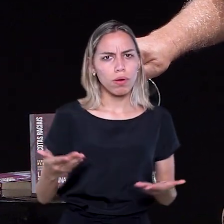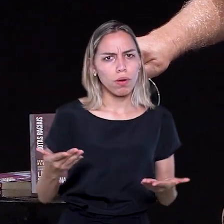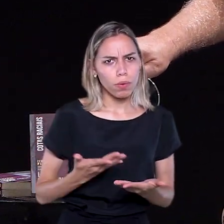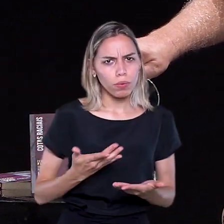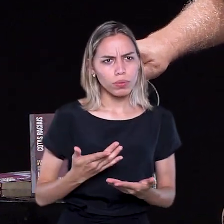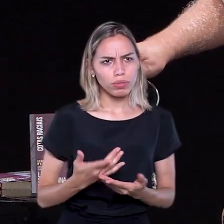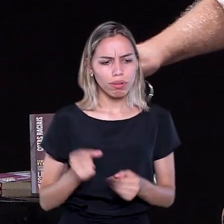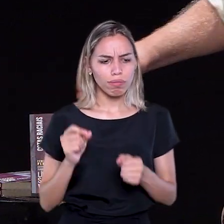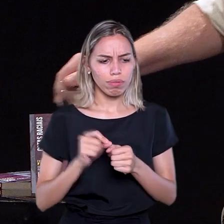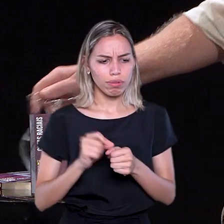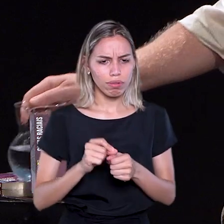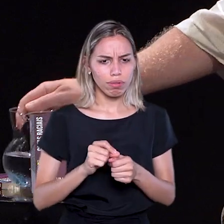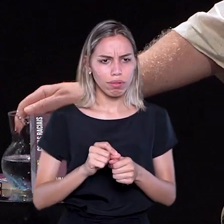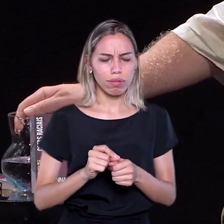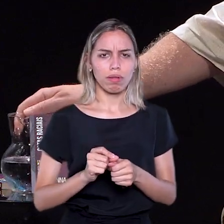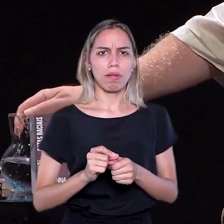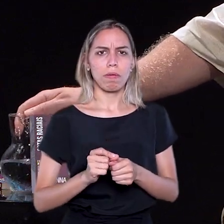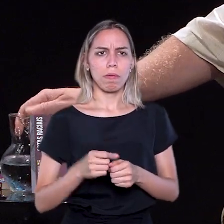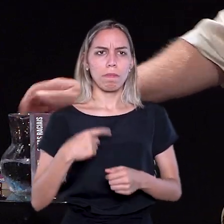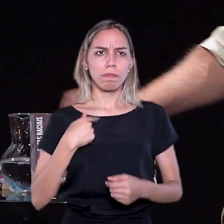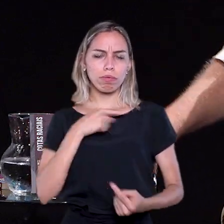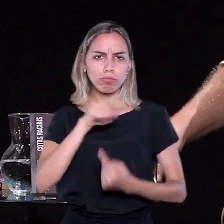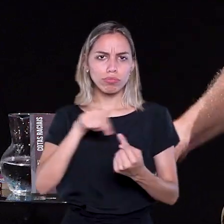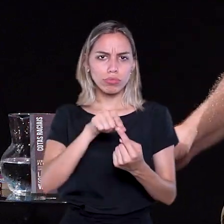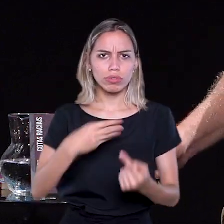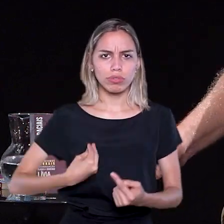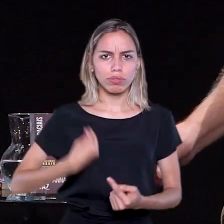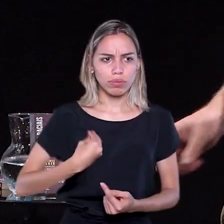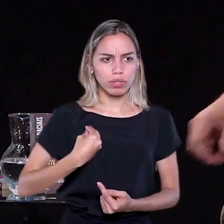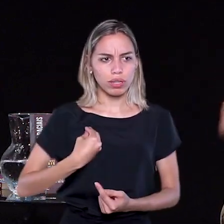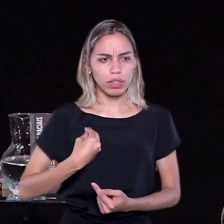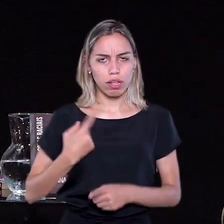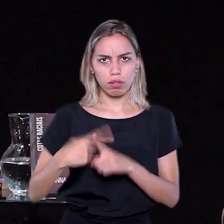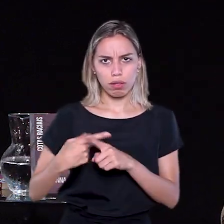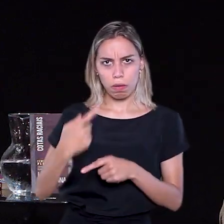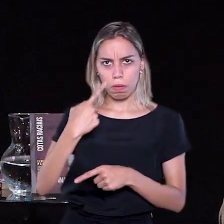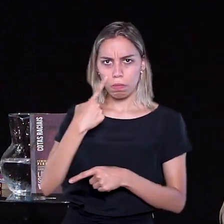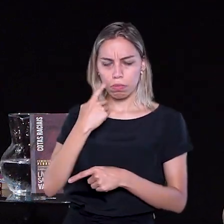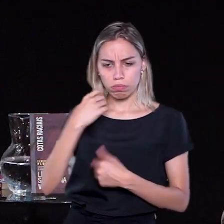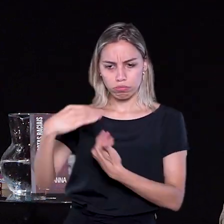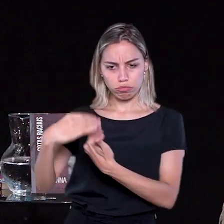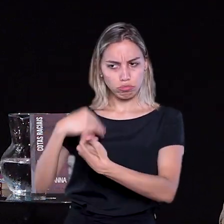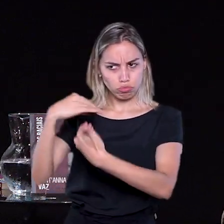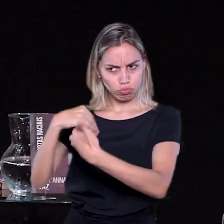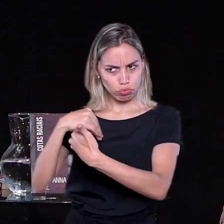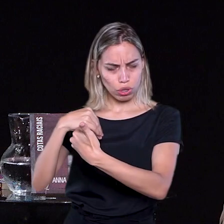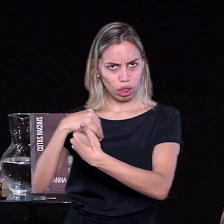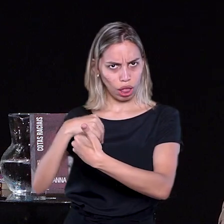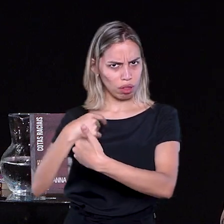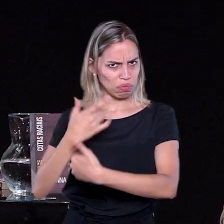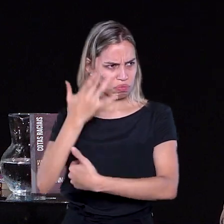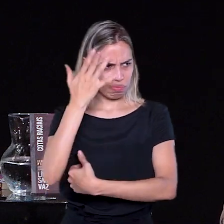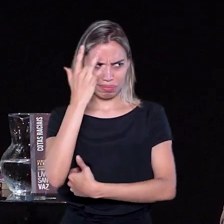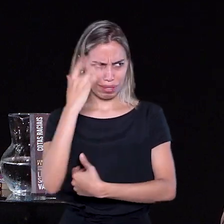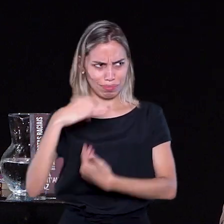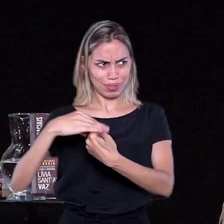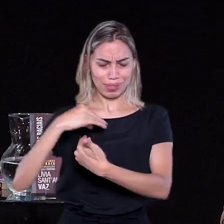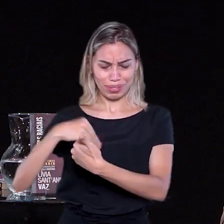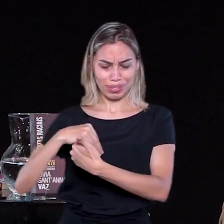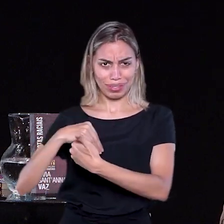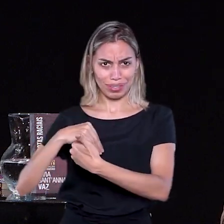encontro cumprindo uma missão ancestral a partir de uma orientação do meu pai, Afonso, que nem sabia que estava me